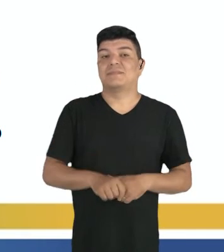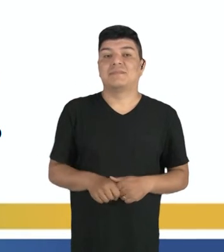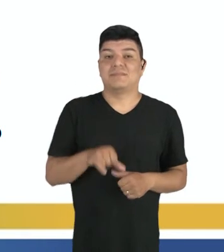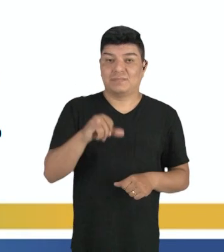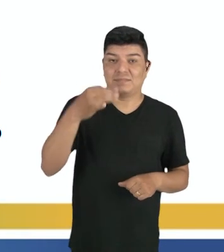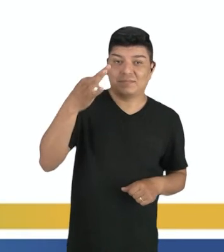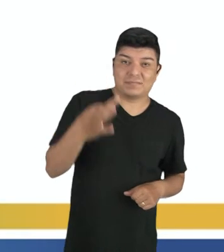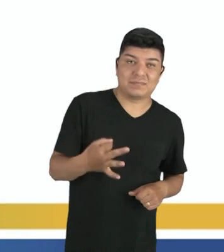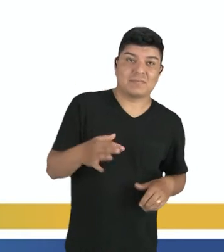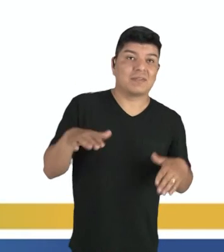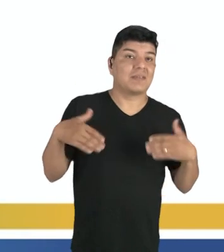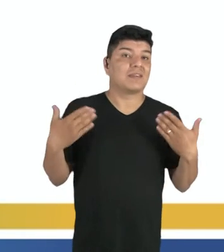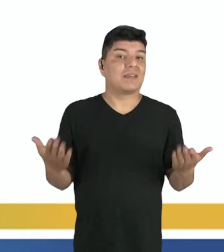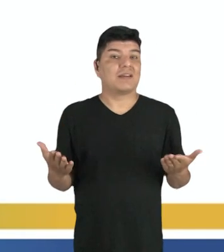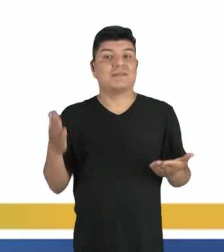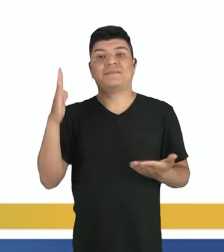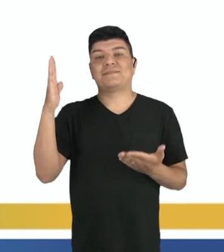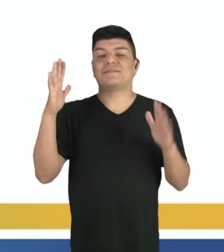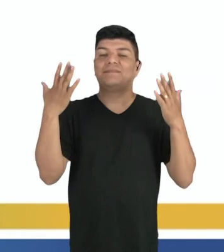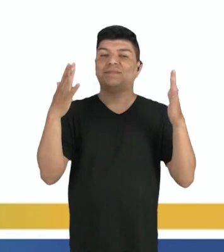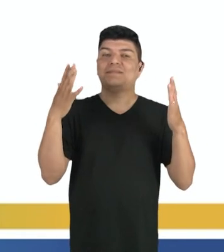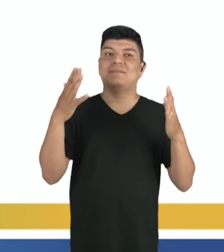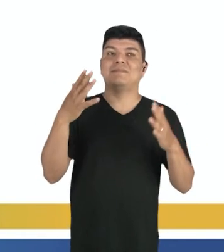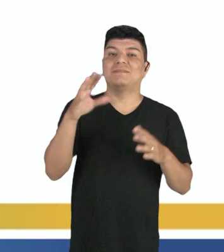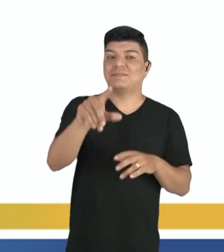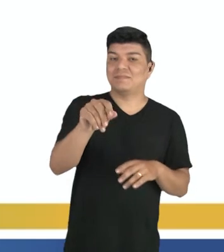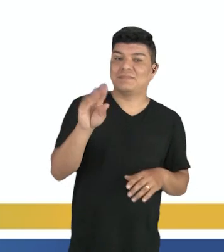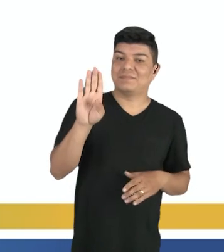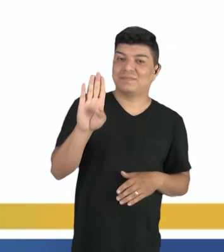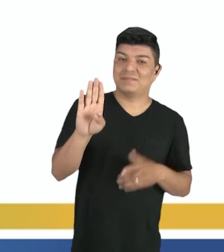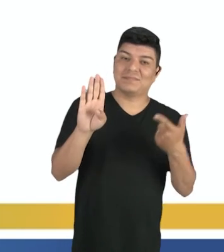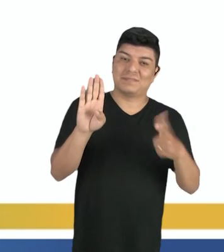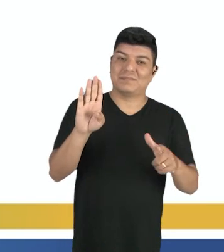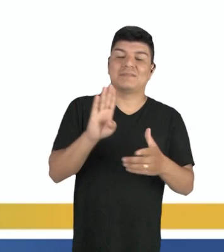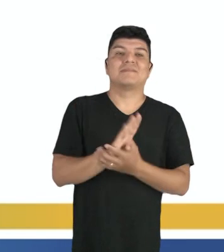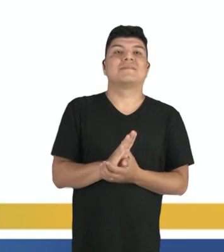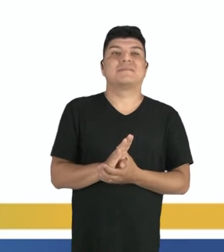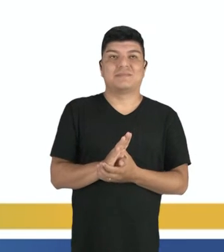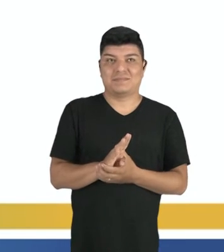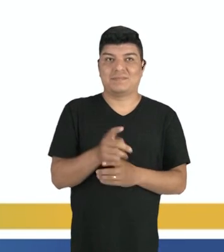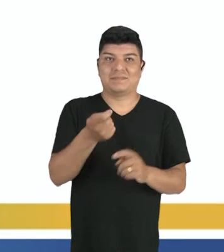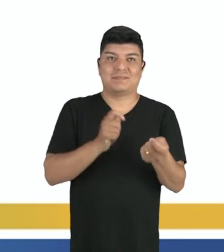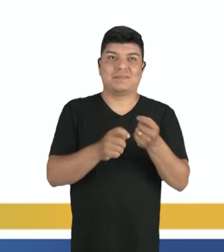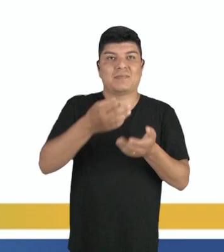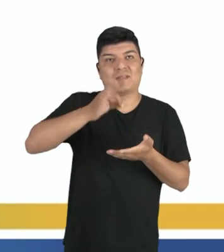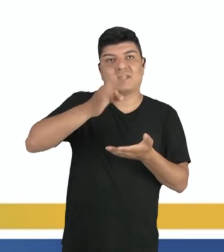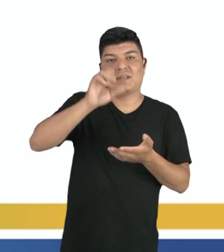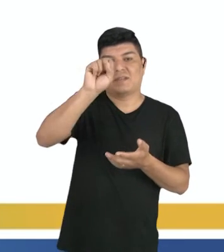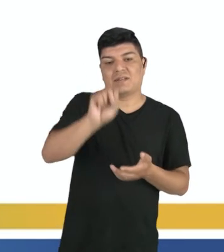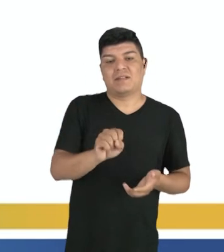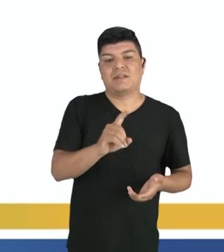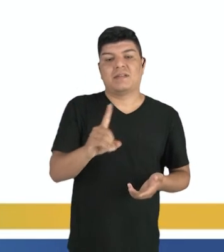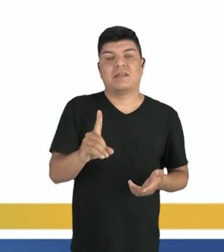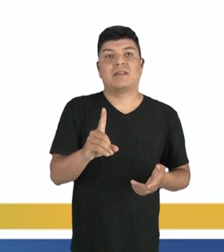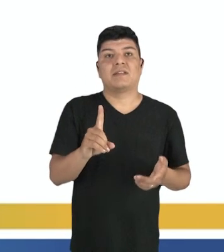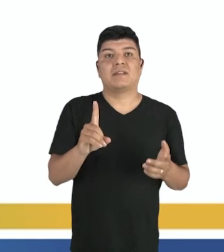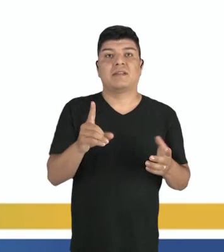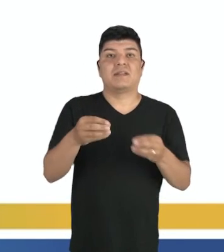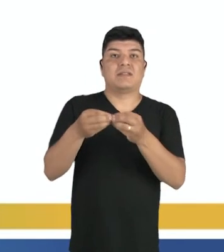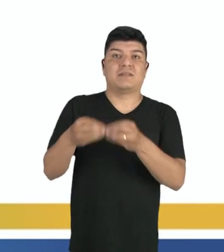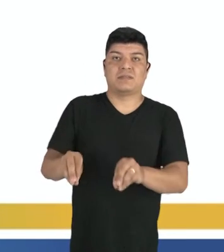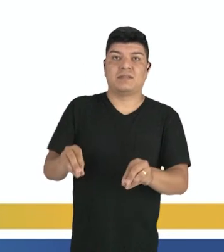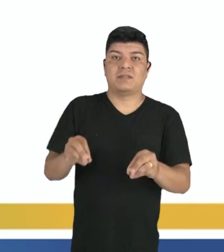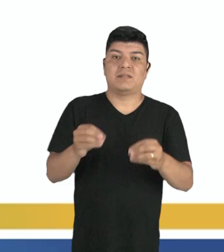ver se você acertou? Vamos lá, parabéns a você que marcou a letra B, né? O domínio da cafeicultura no Sudeste, a